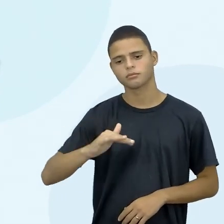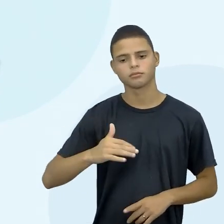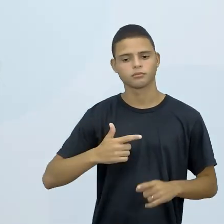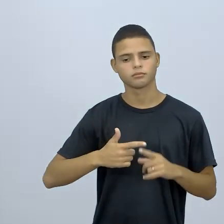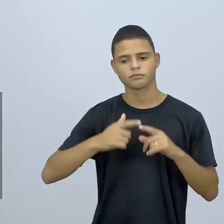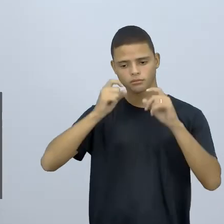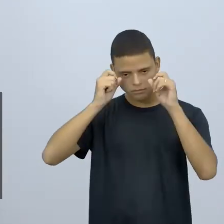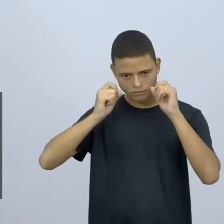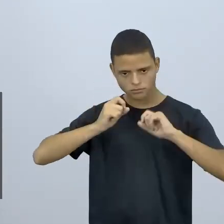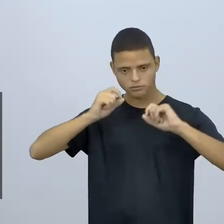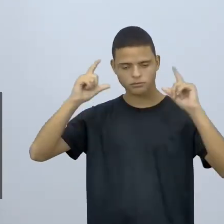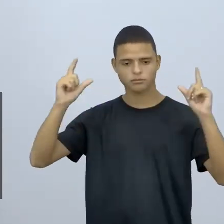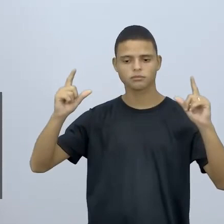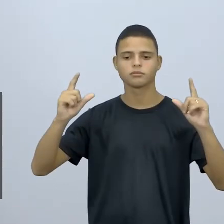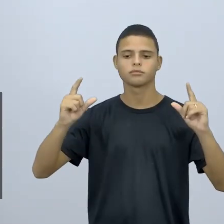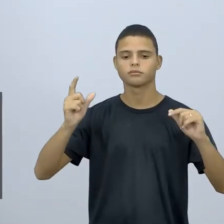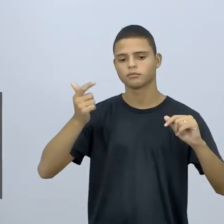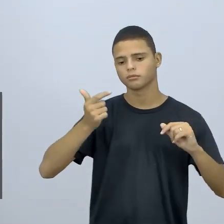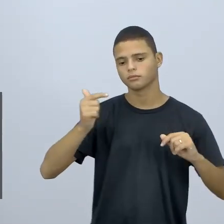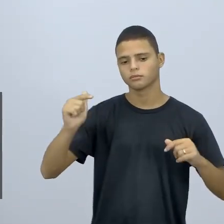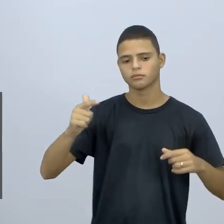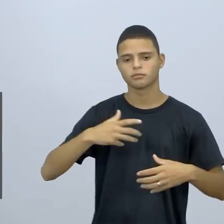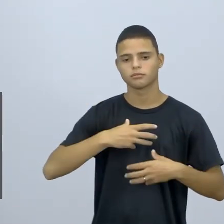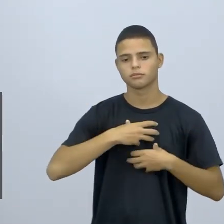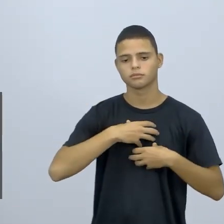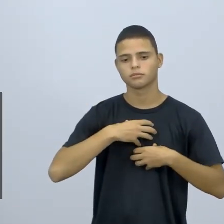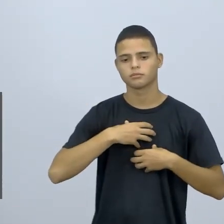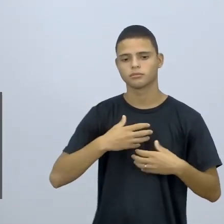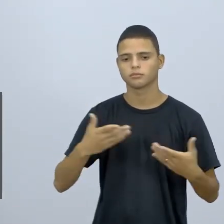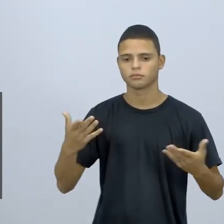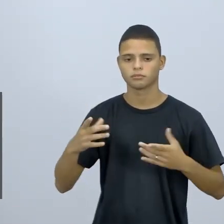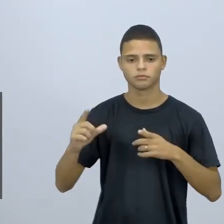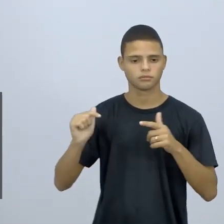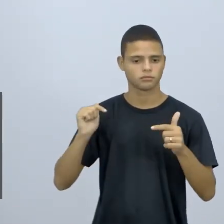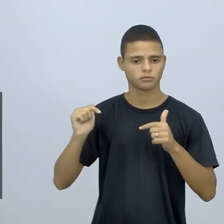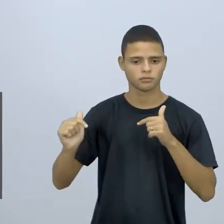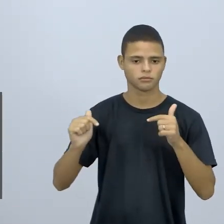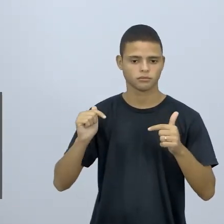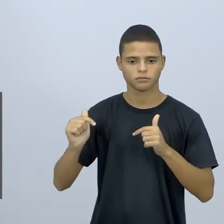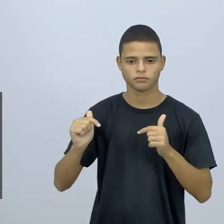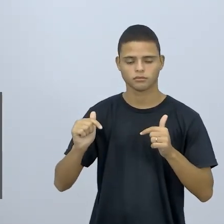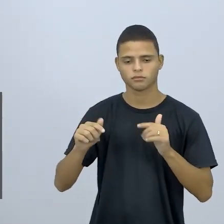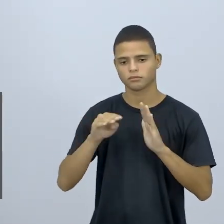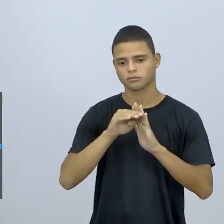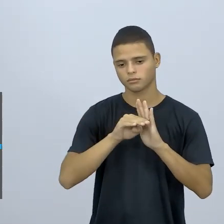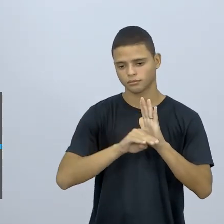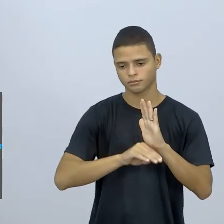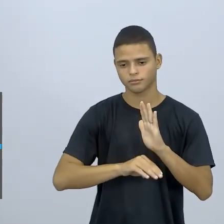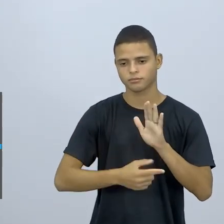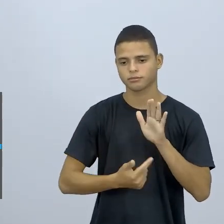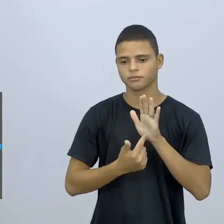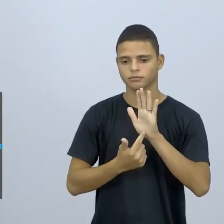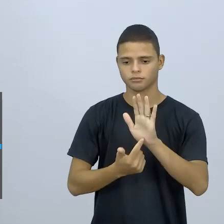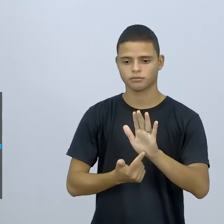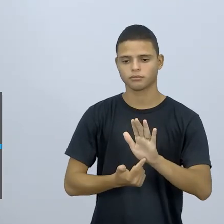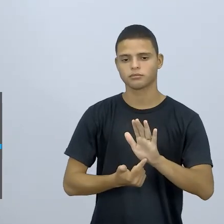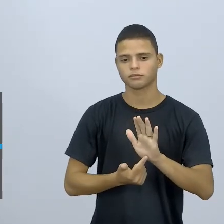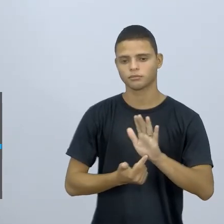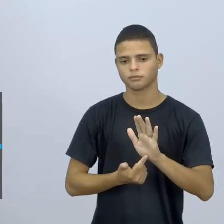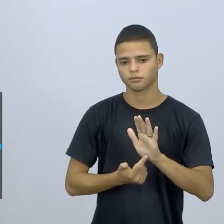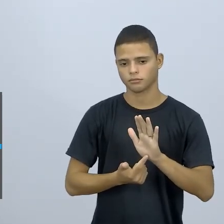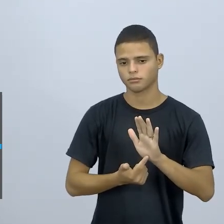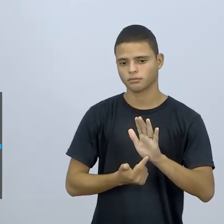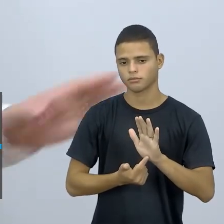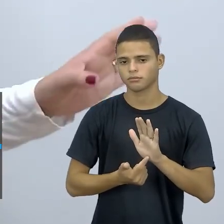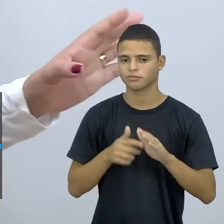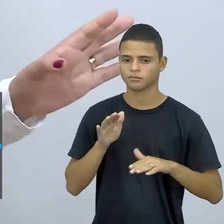chama a atenção de uma outra forma. Eu vou pôr a avaliação da aula, eu acho que eles colocam lá, porque eu sempre mexo e faço besteira